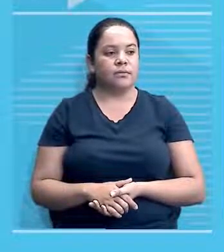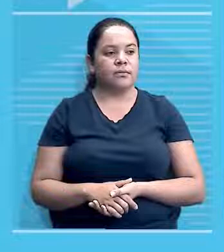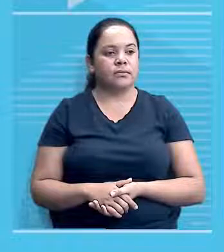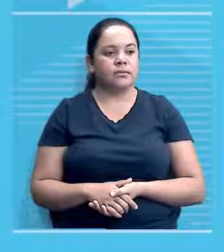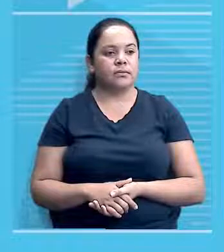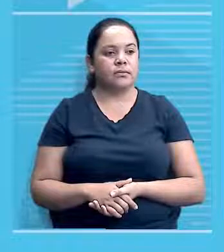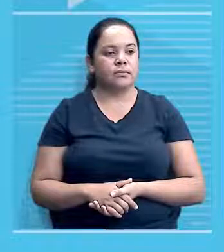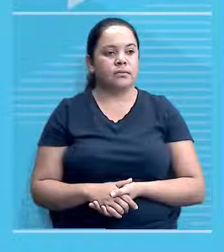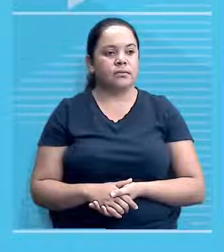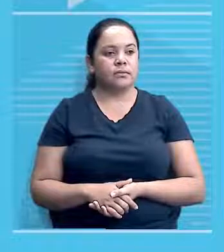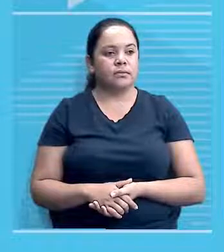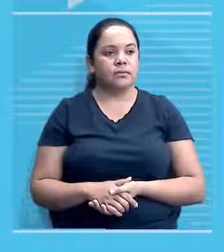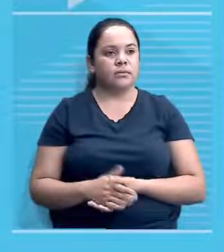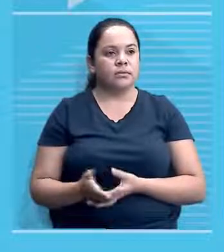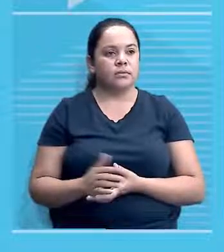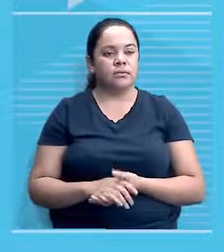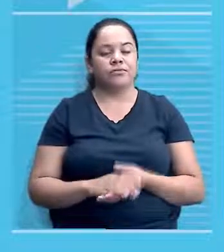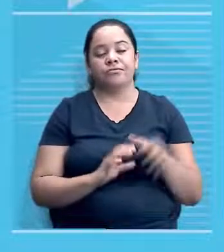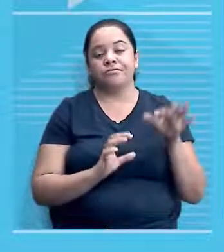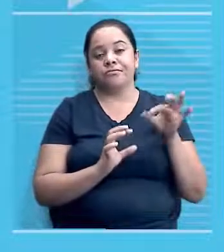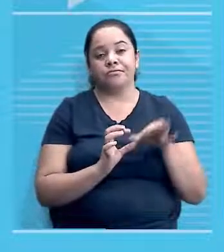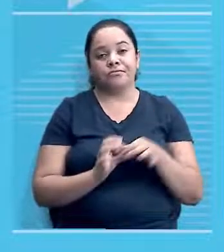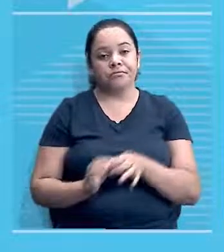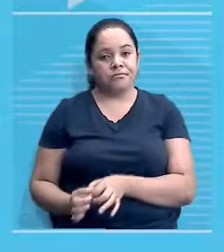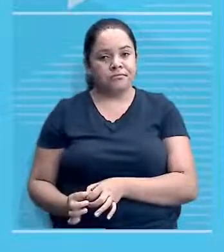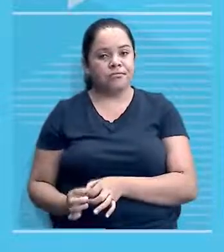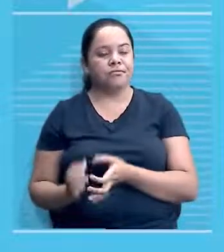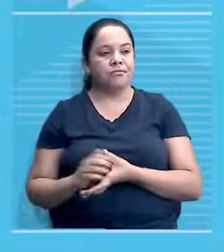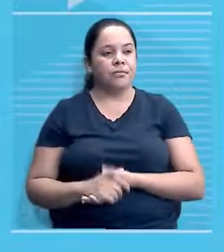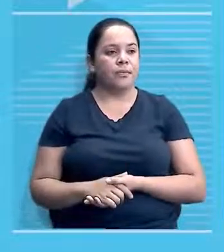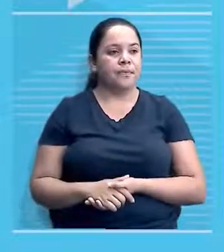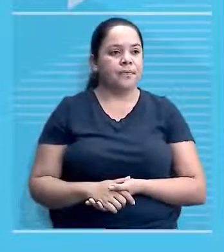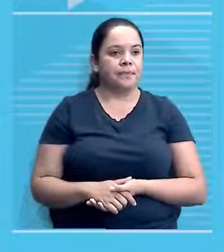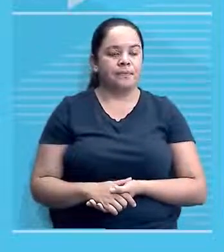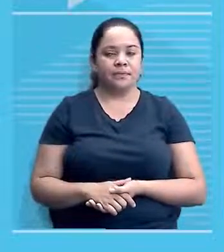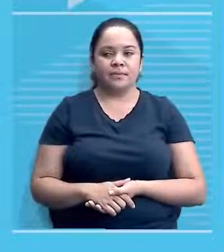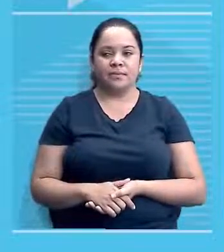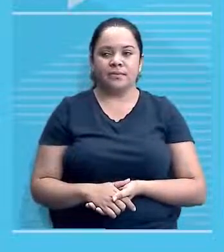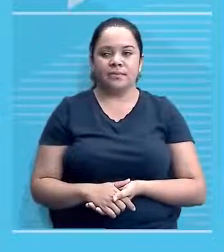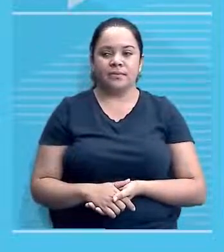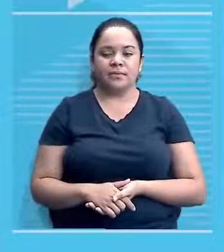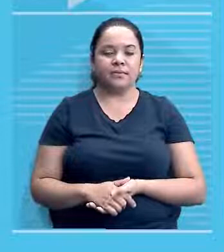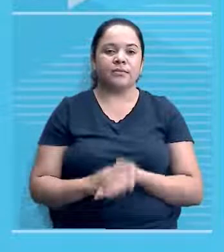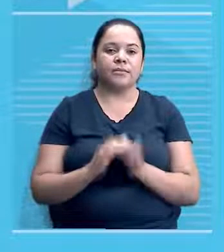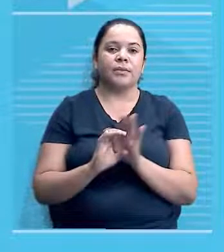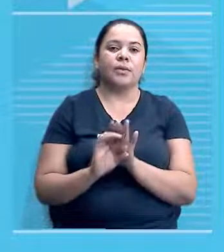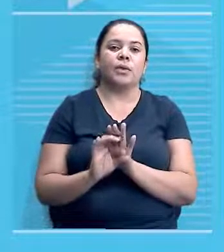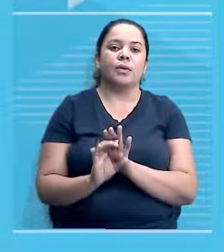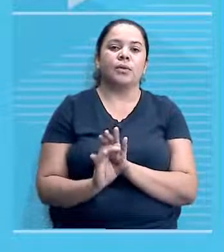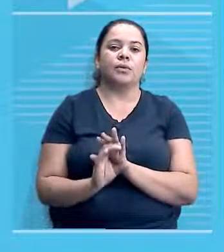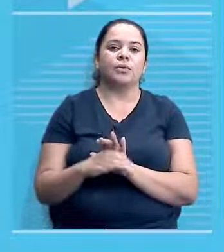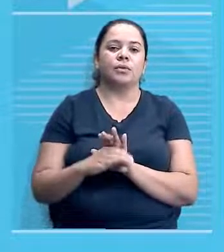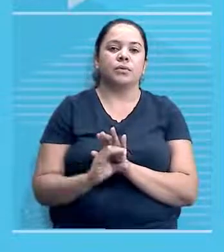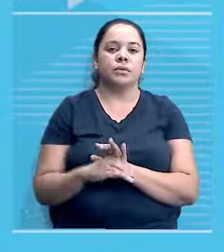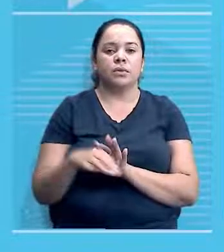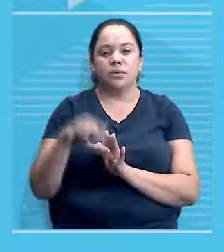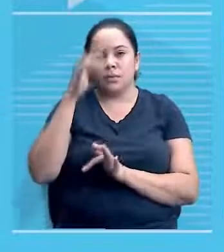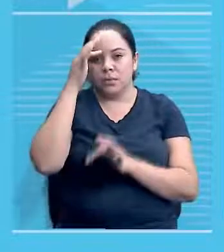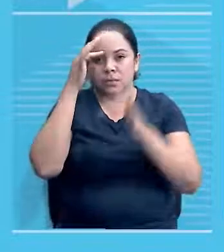Pois é nesse contexto né de conceitos filosóficos de